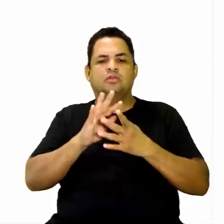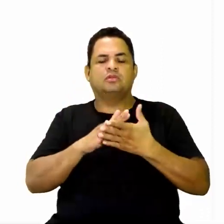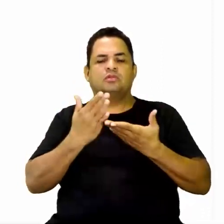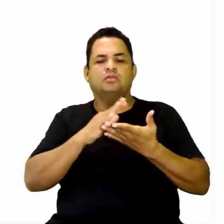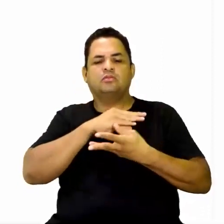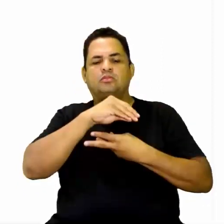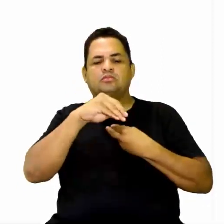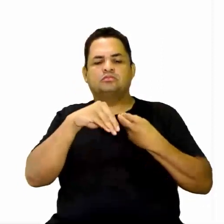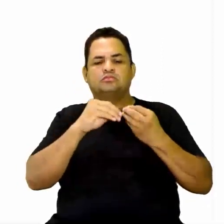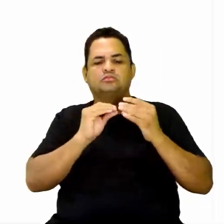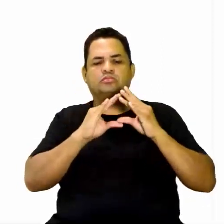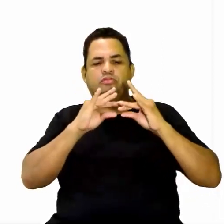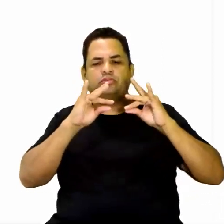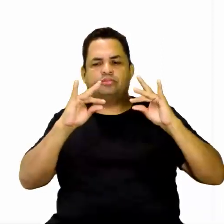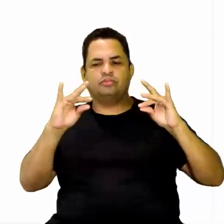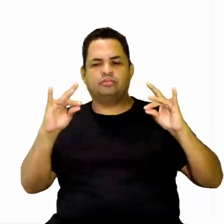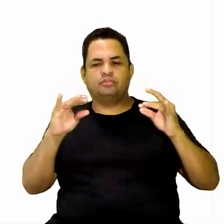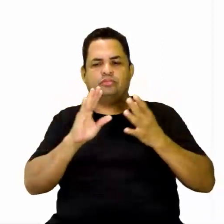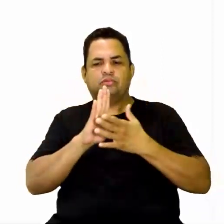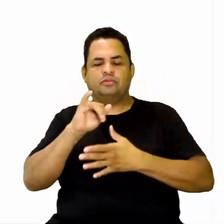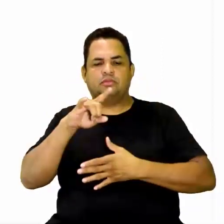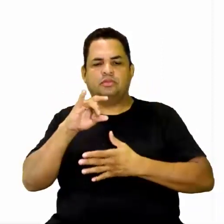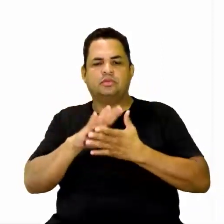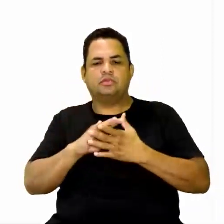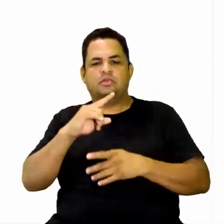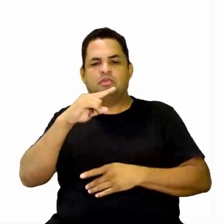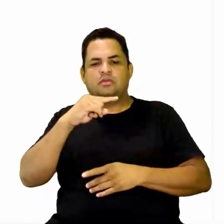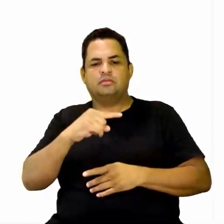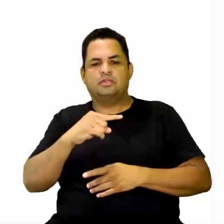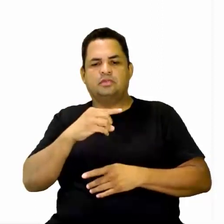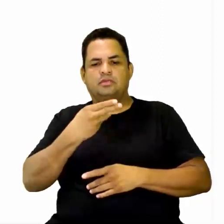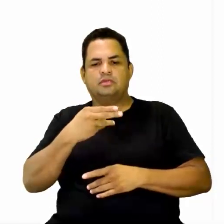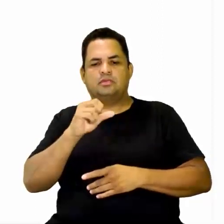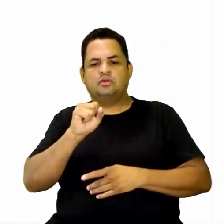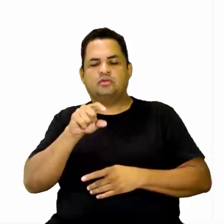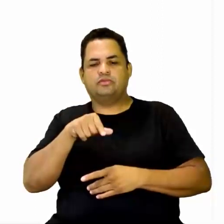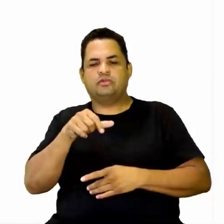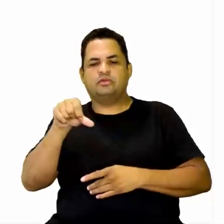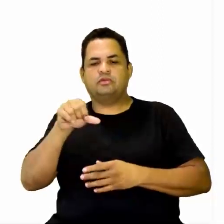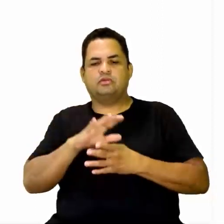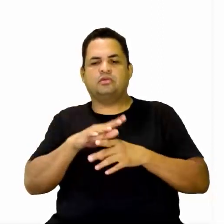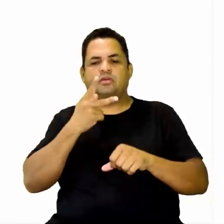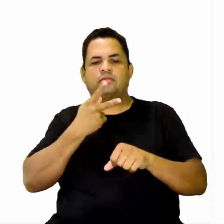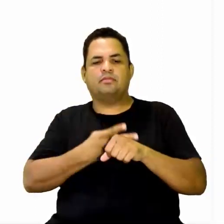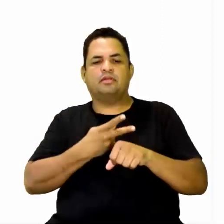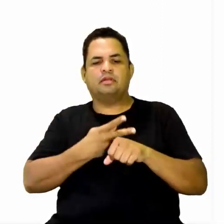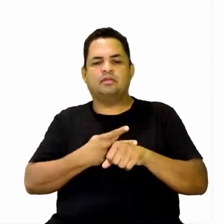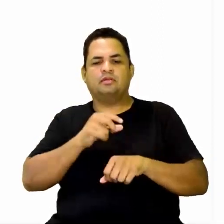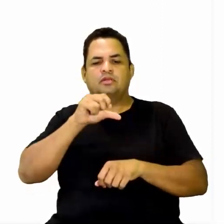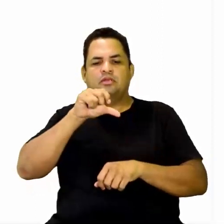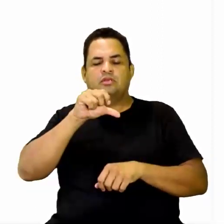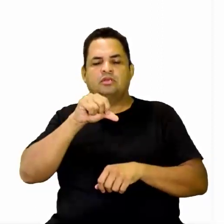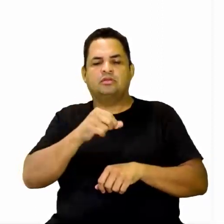do mercúrio? Menos 38,9. E o da prata?